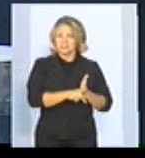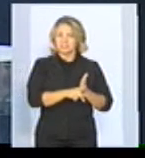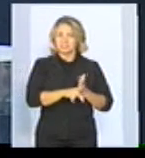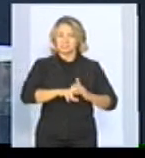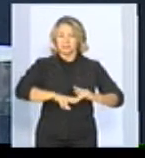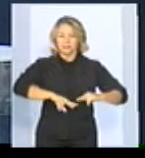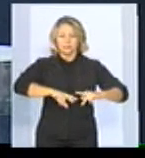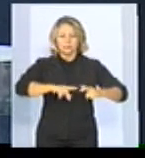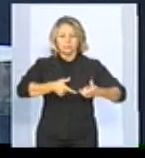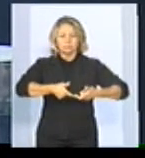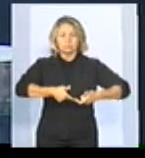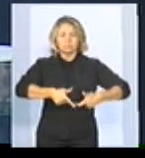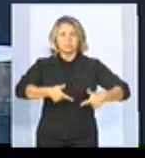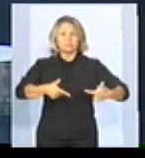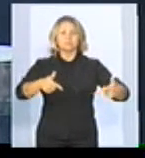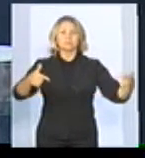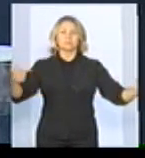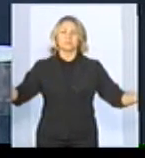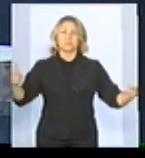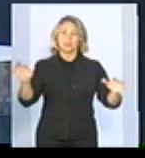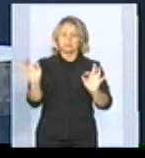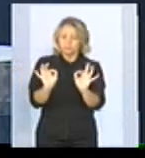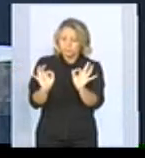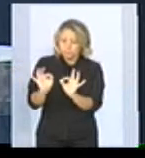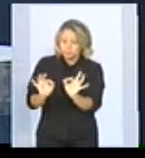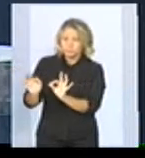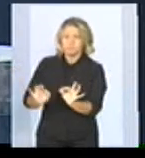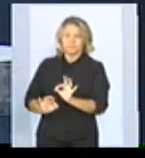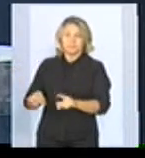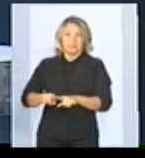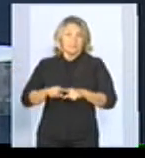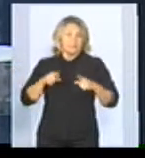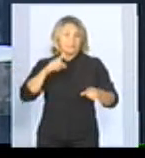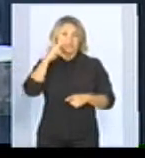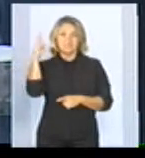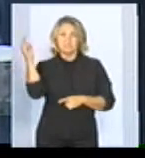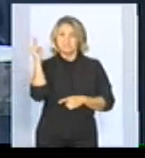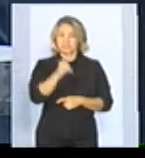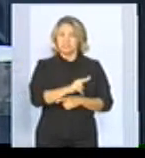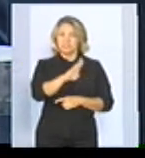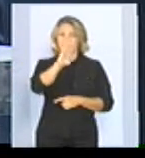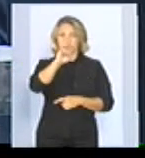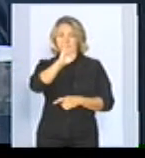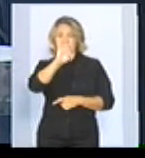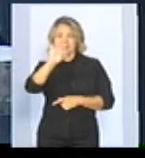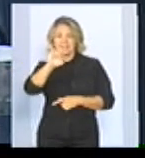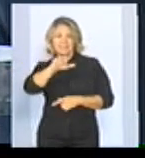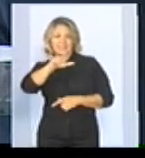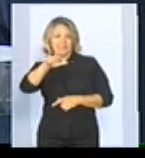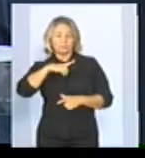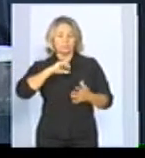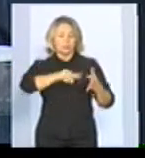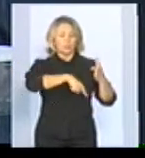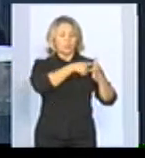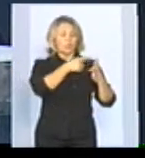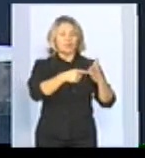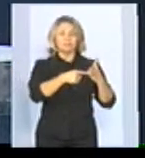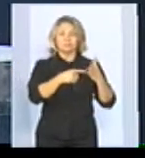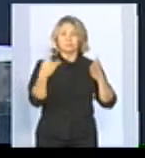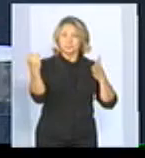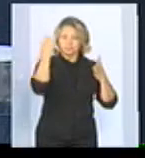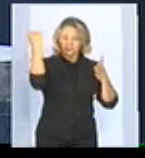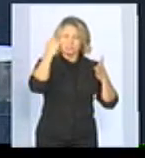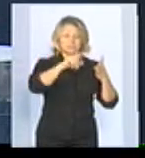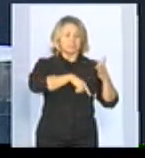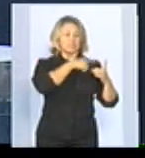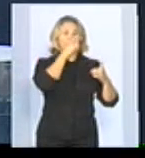eh eh eh eh detalhes mas do ponto de vista da abta esses quatro pontos fundamentais O primeiro